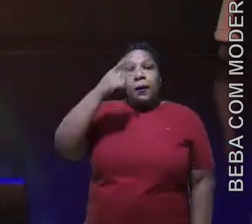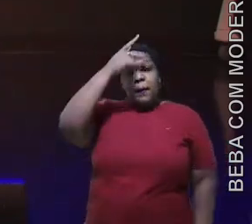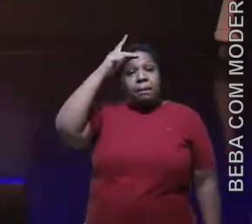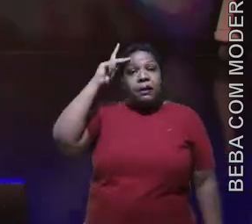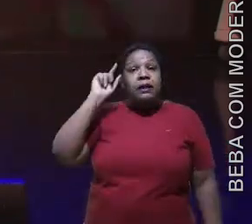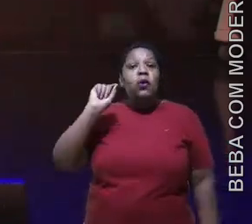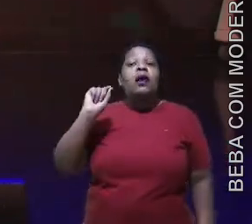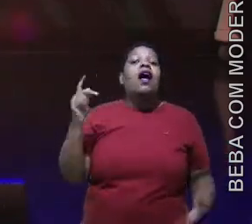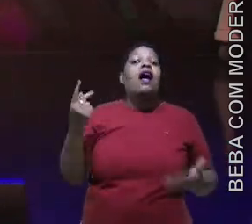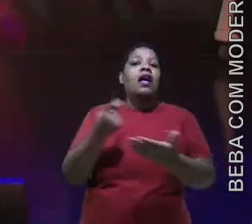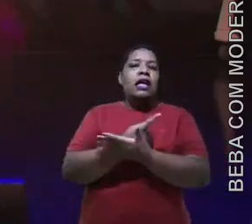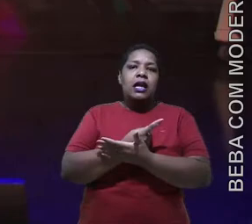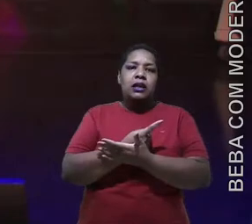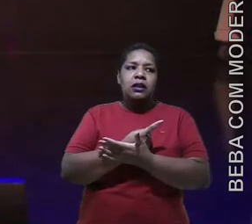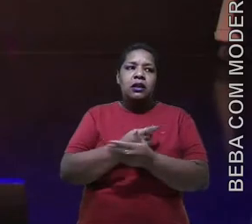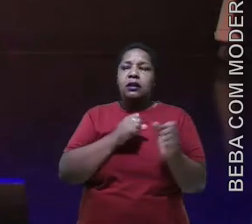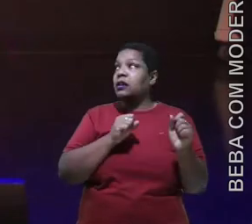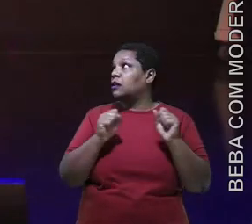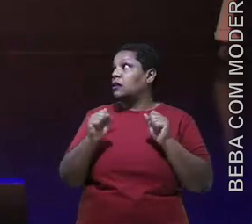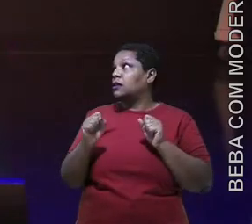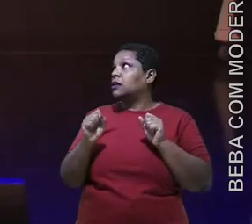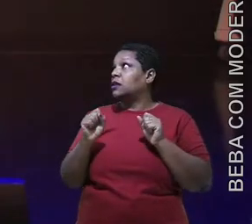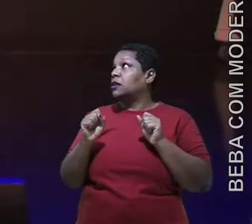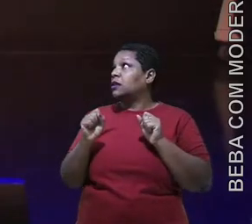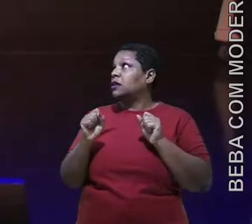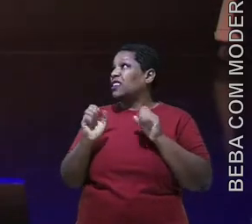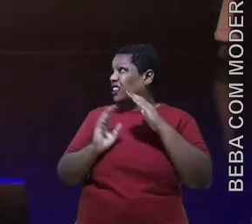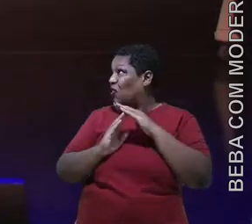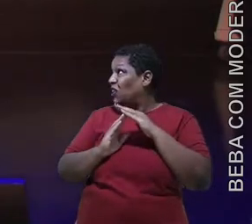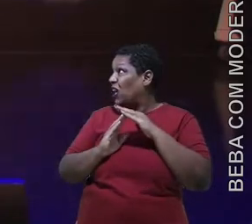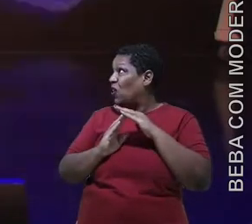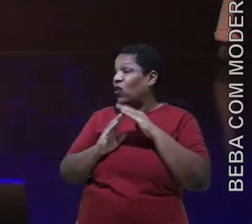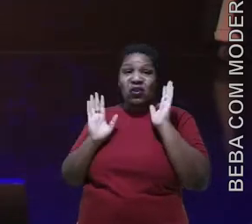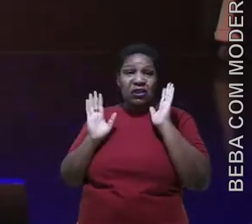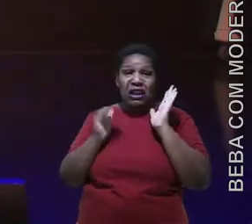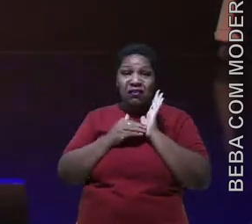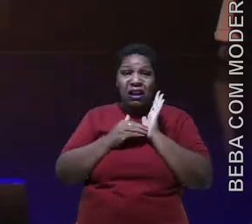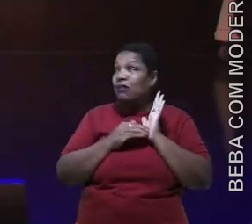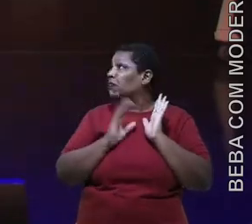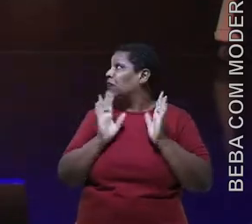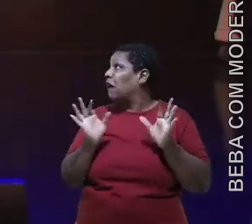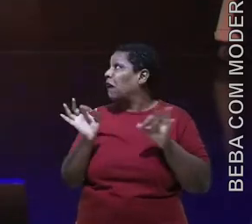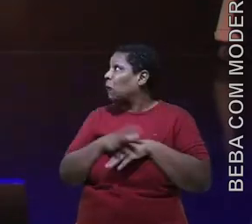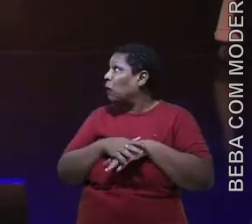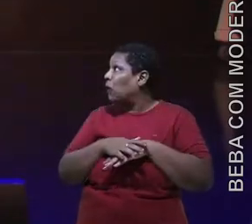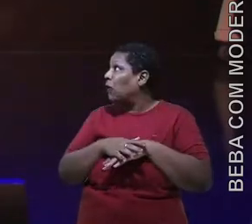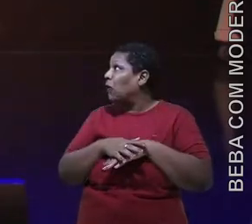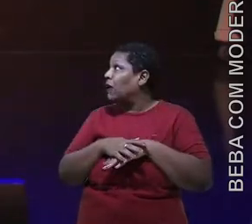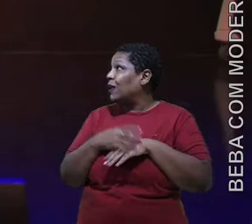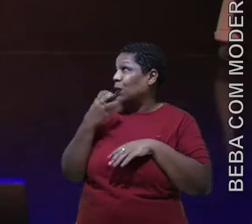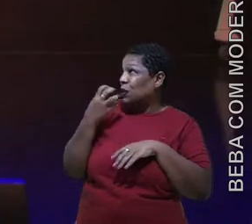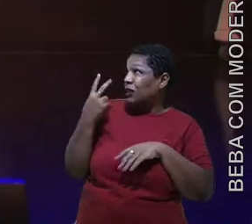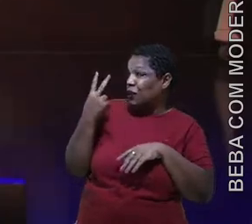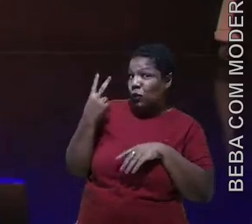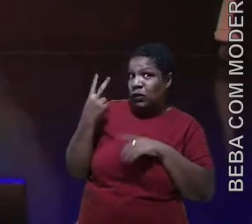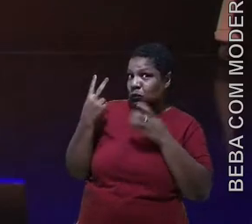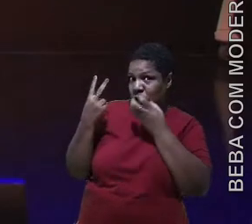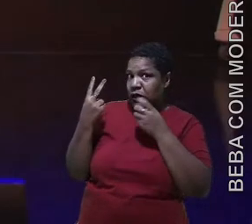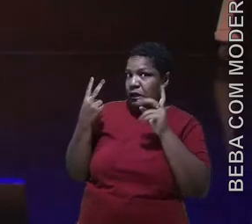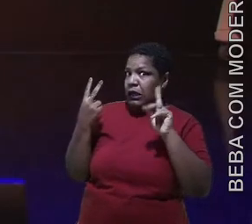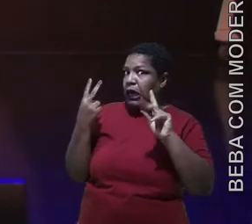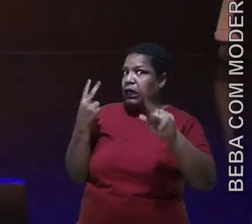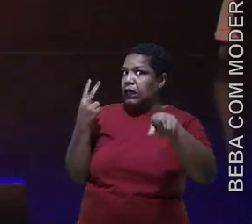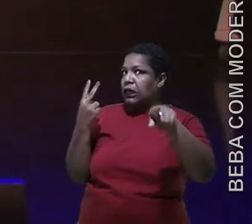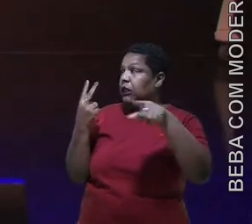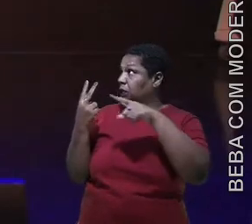e o rapper pessoal então o que acontece tipod de sua Estamos já no final tem tempo meu mais